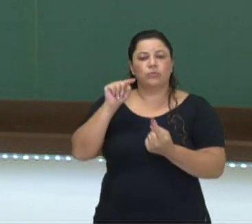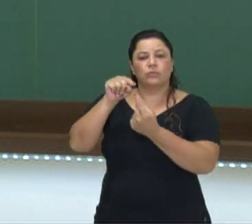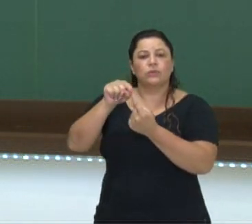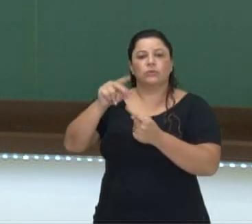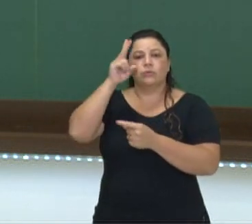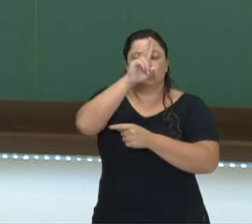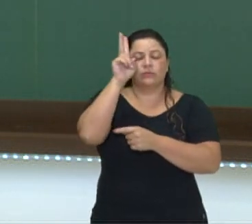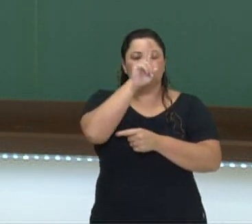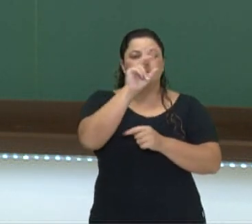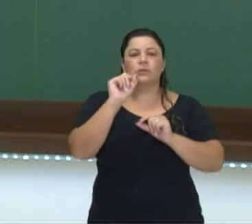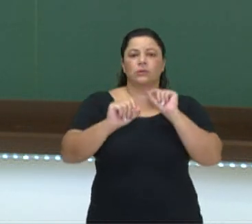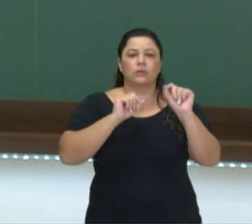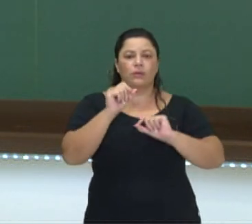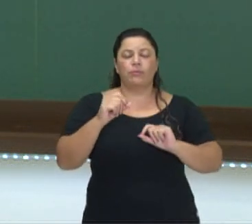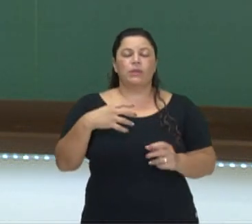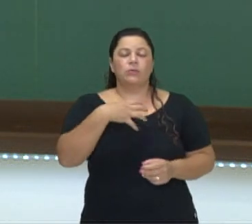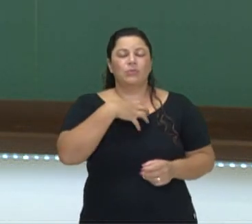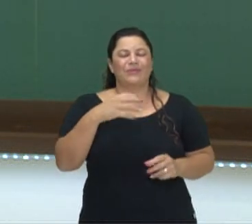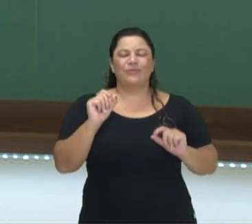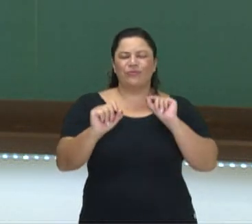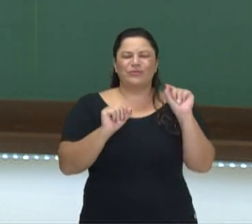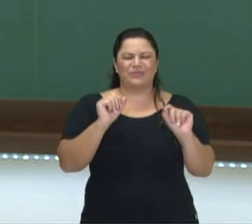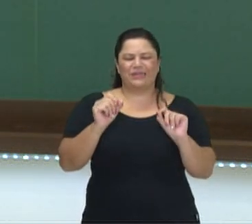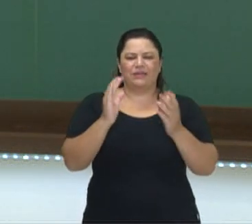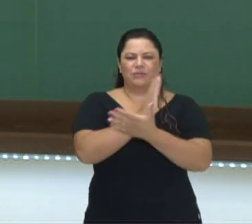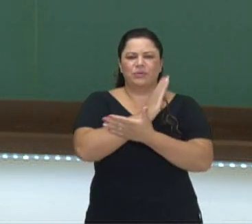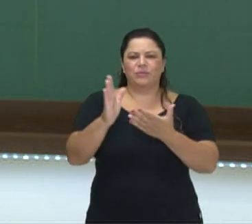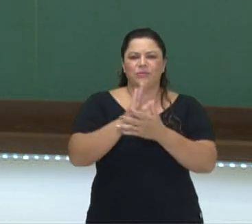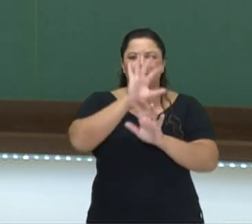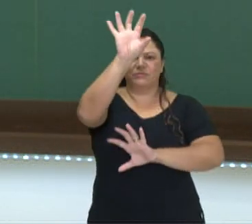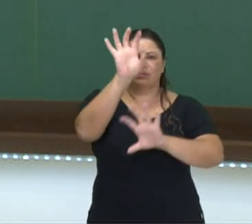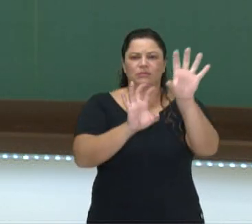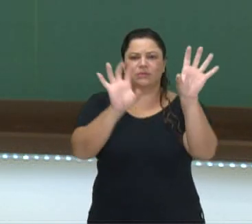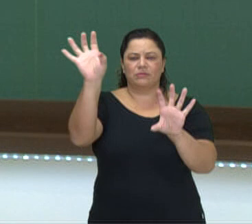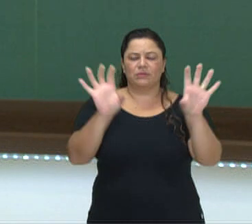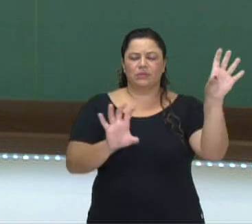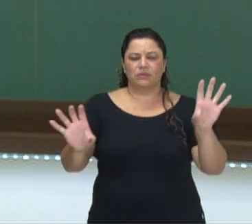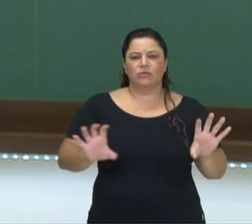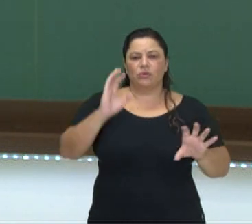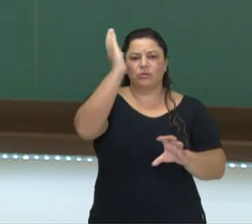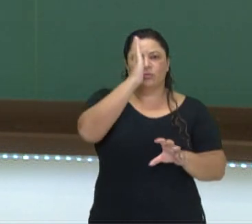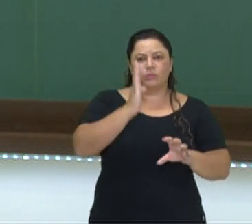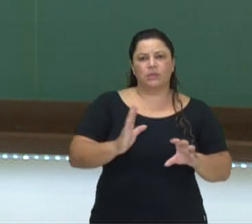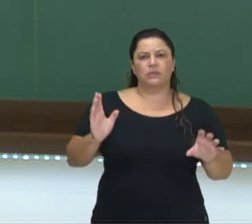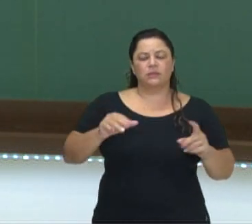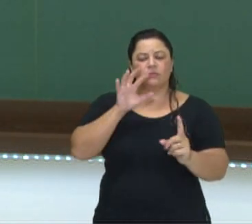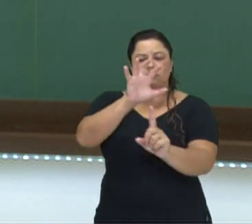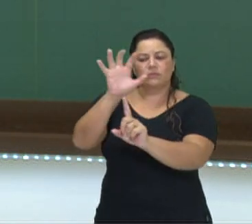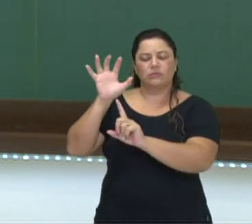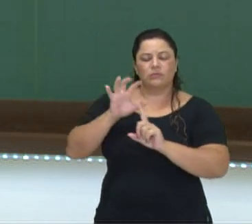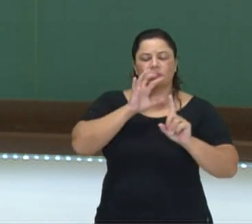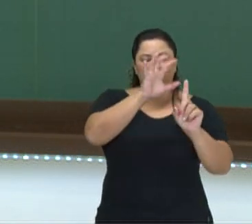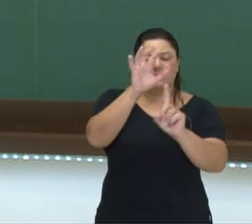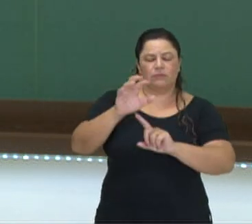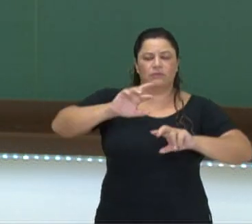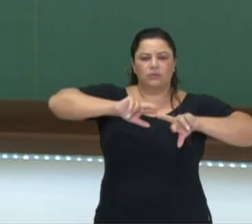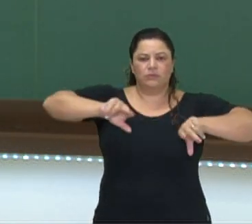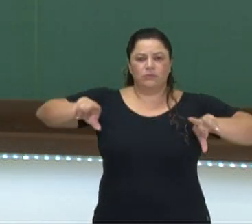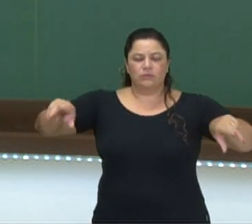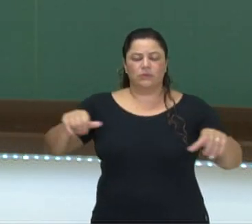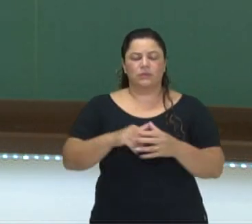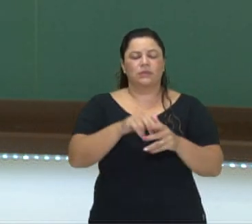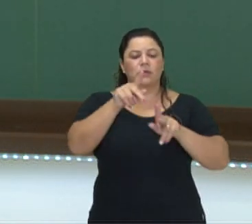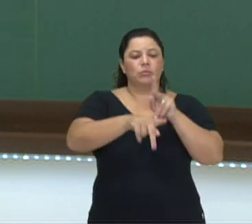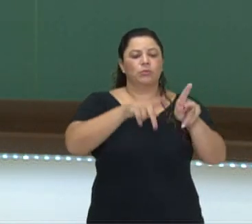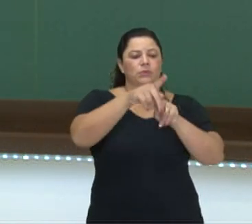como a população está distribuída no território vai refletir essa diversidade da